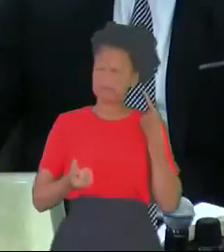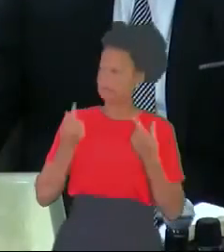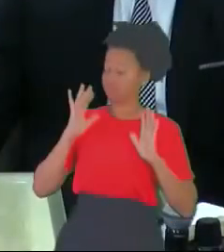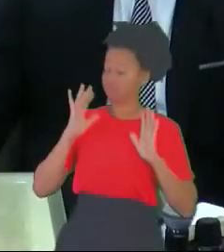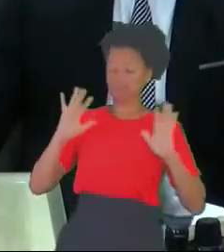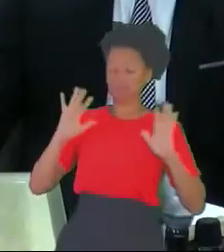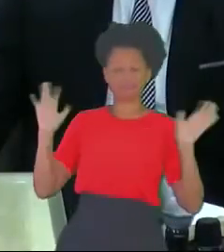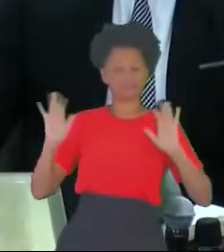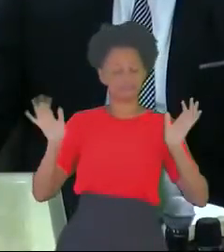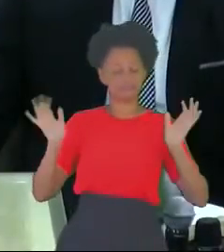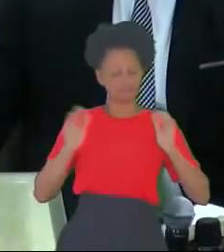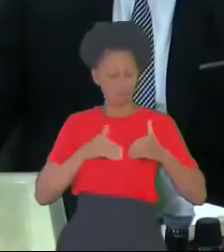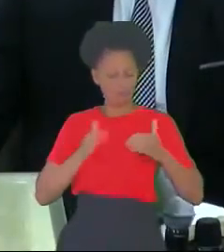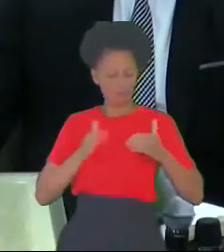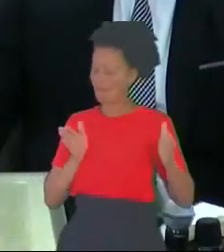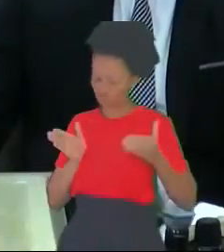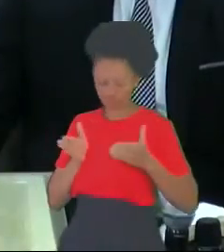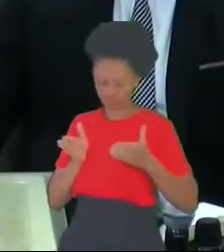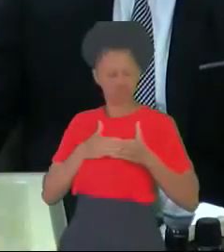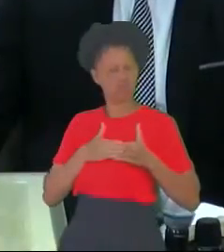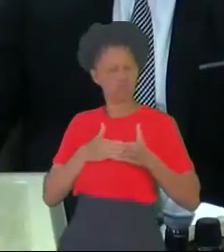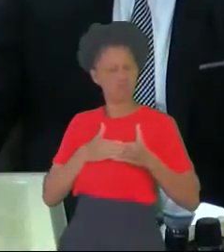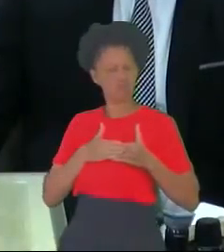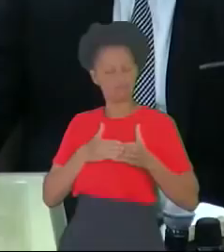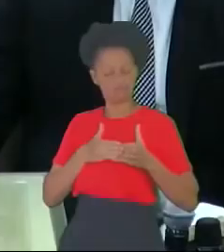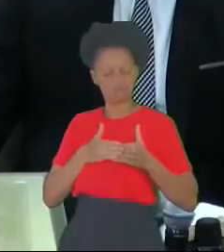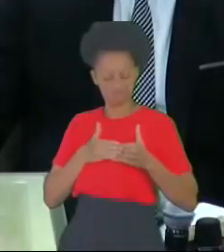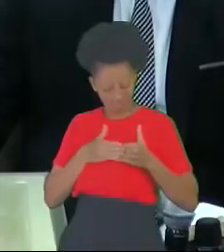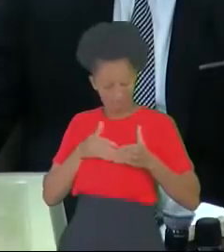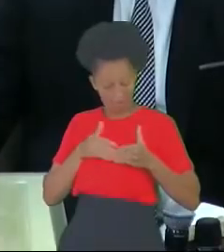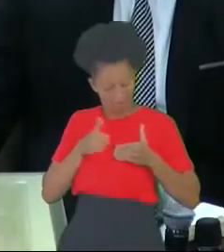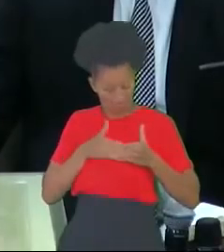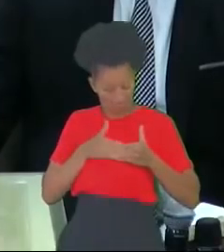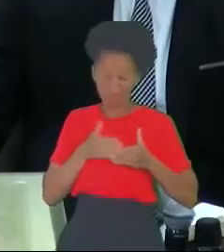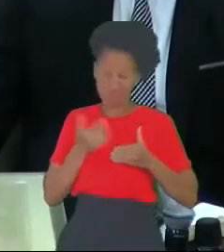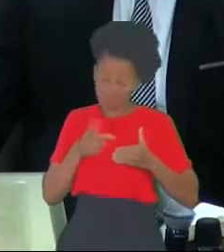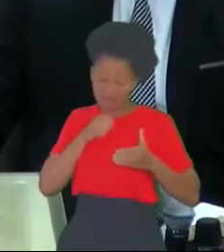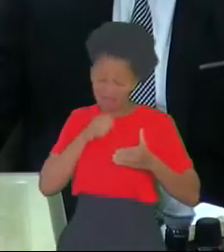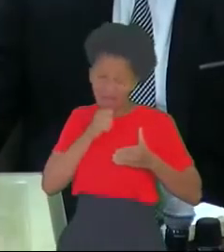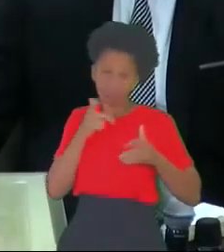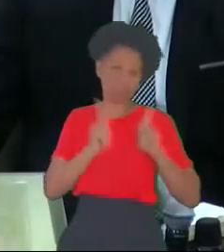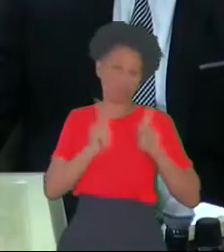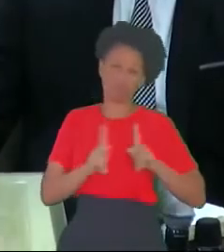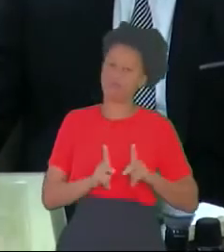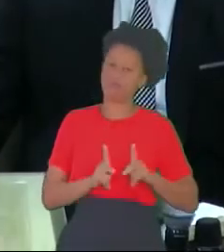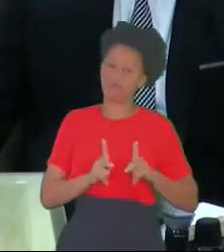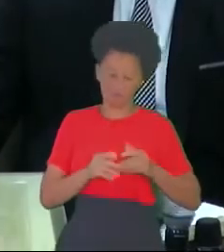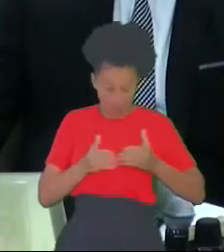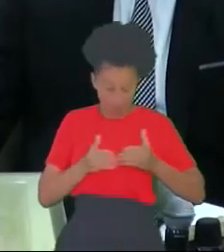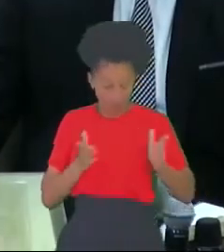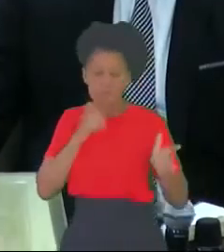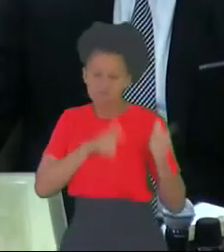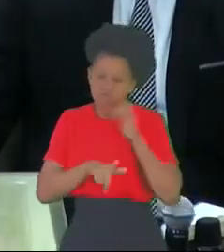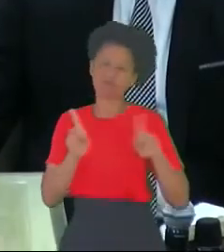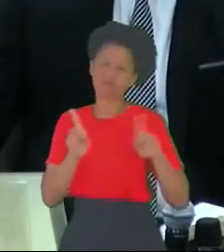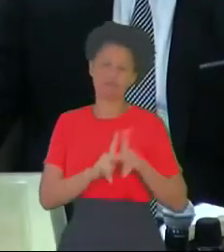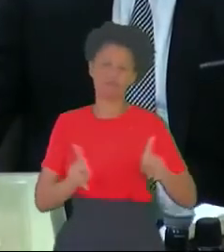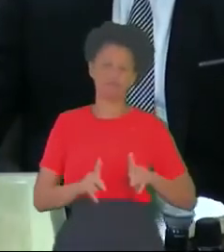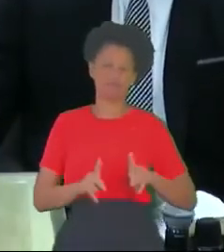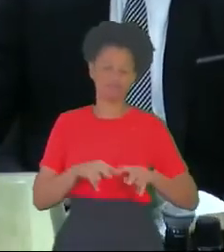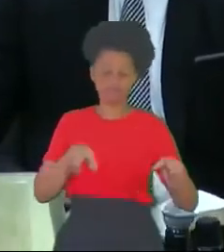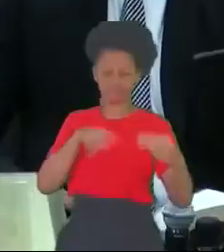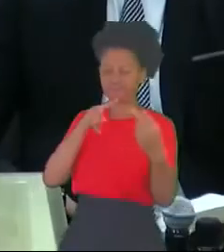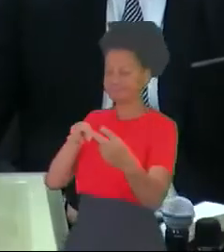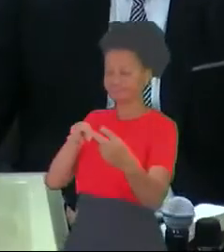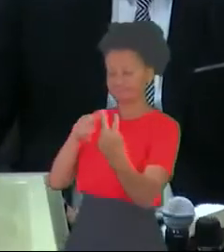coração para achar o quê? A paz. Aleluia. A gente olha uns para os outros e já